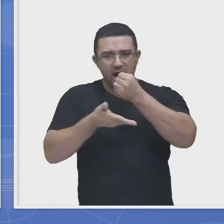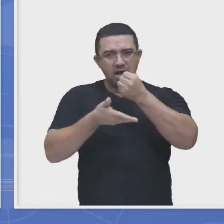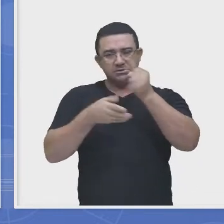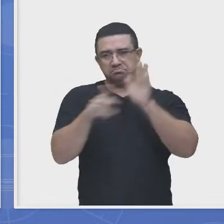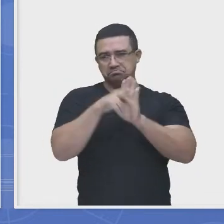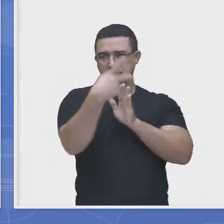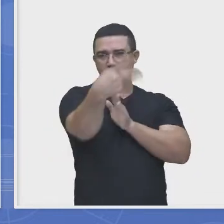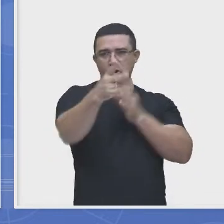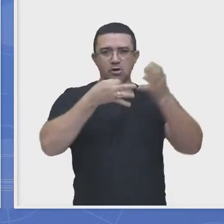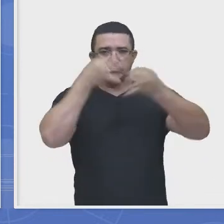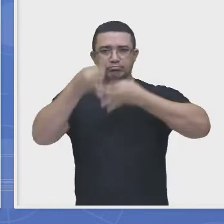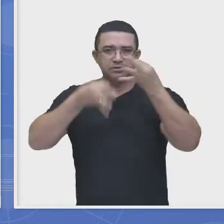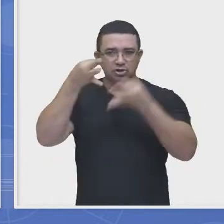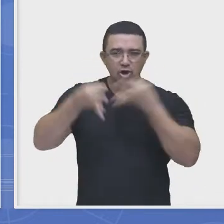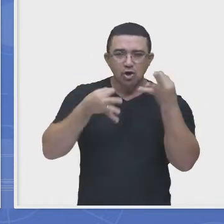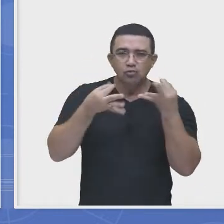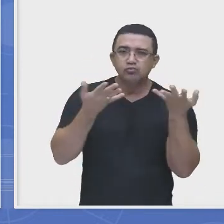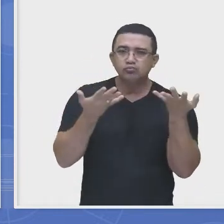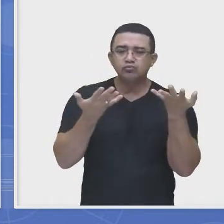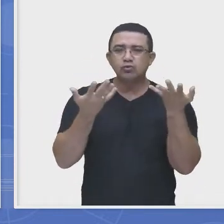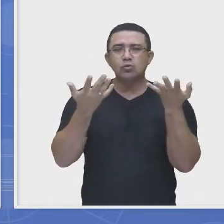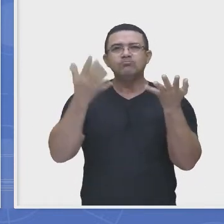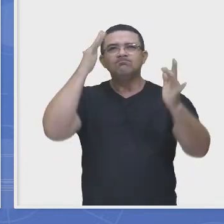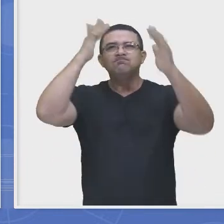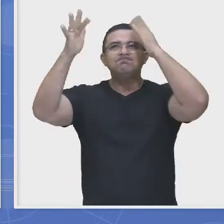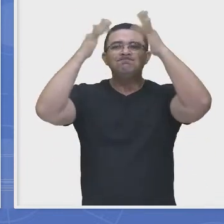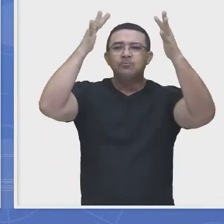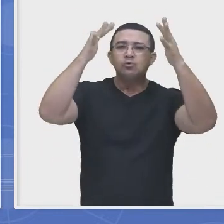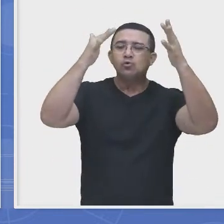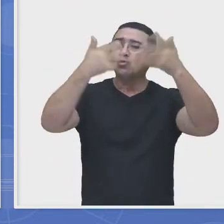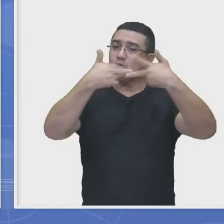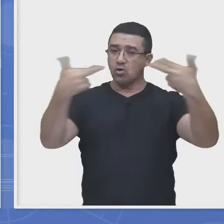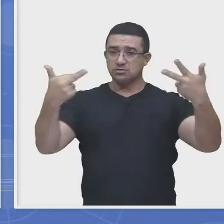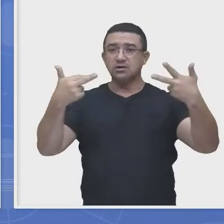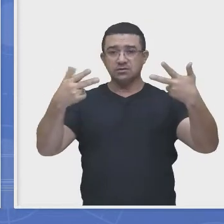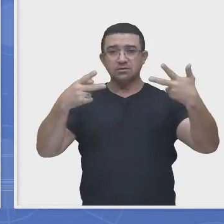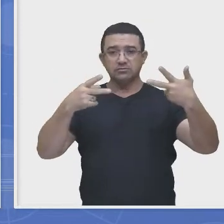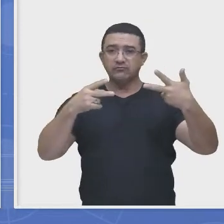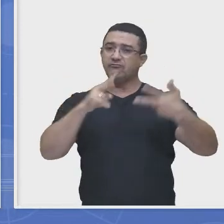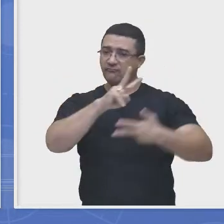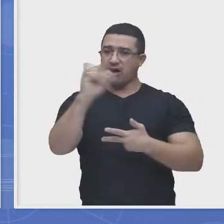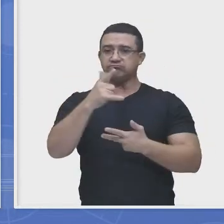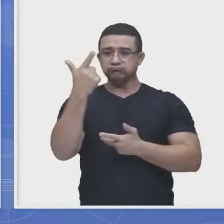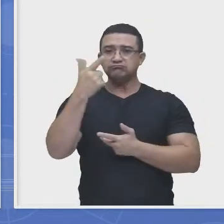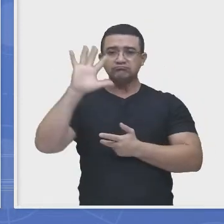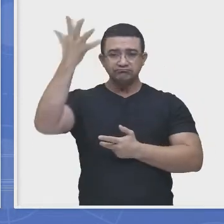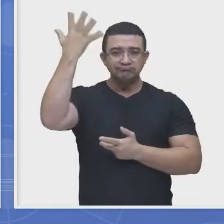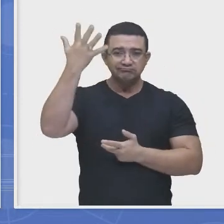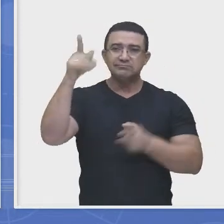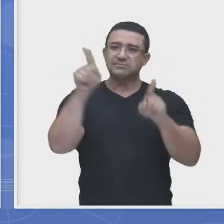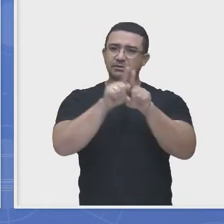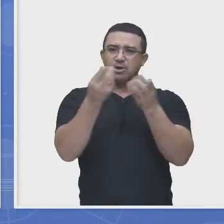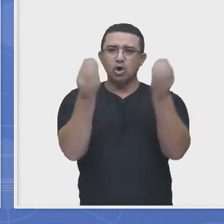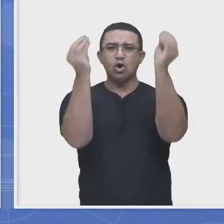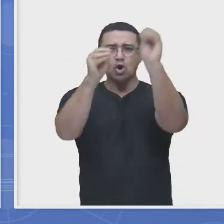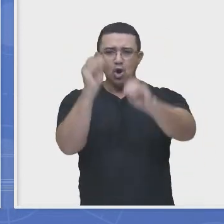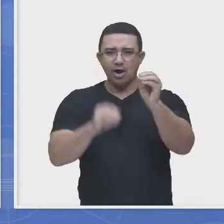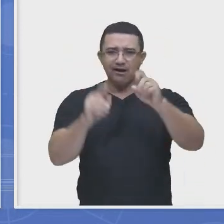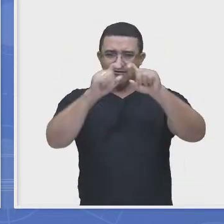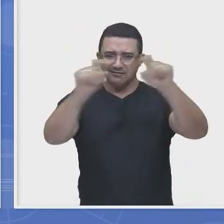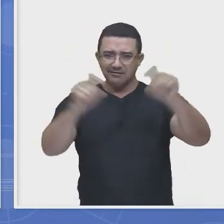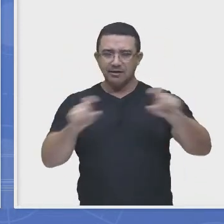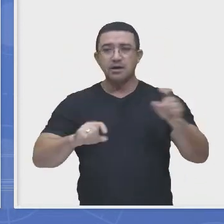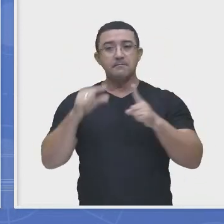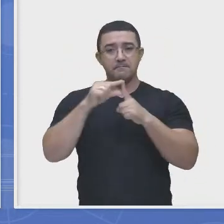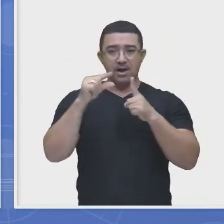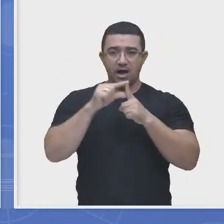ideia com argumentos, com algo que vai validar. E esses argumentos podem ser a citação das